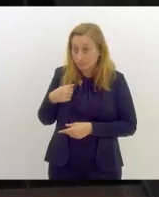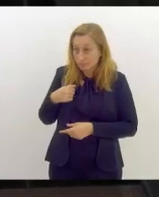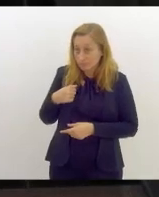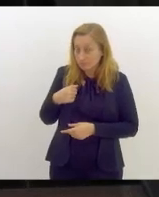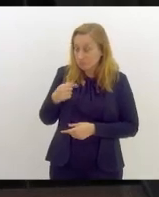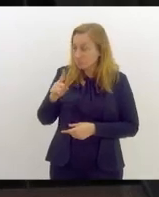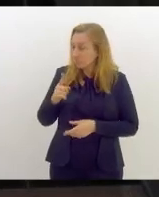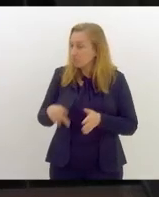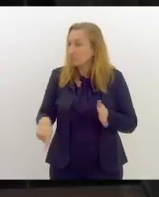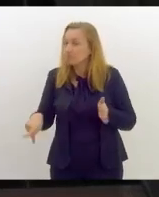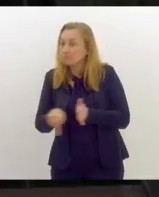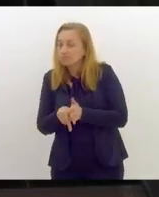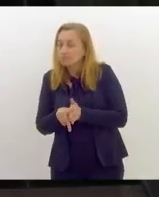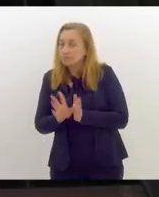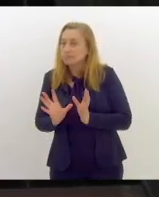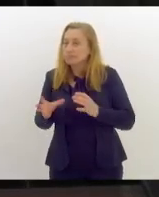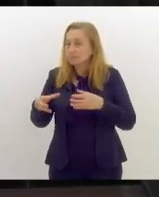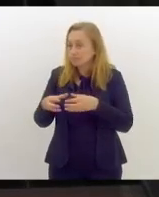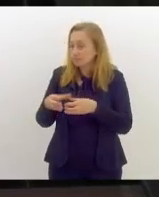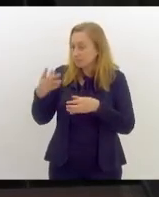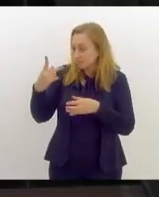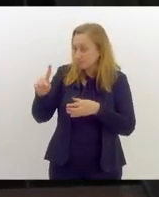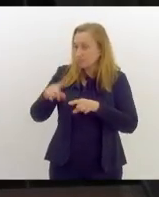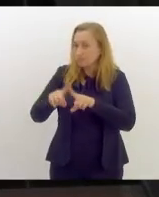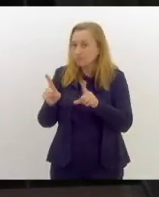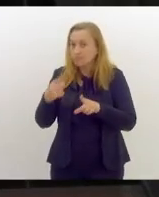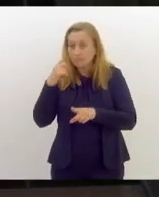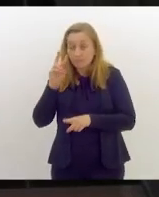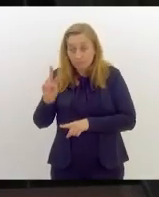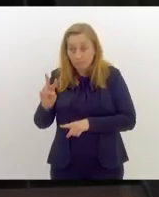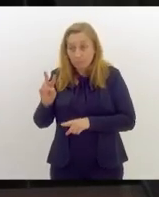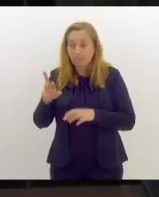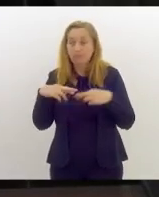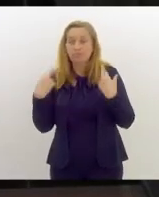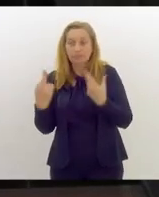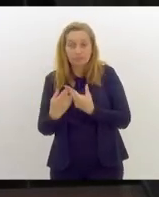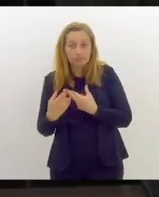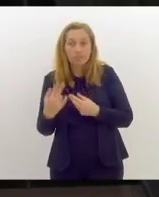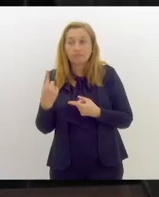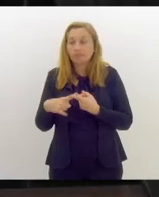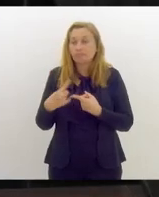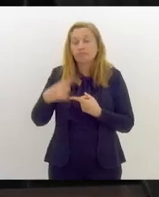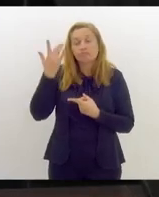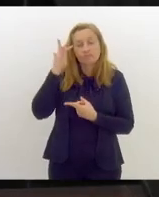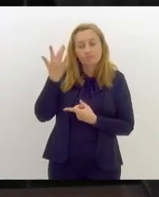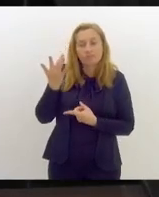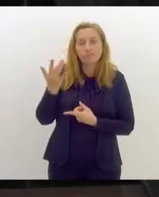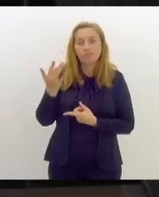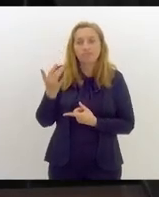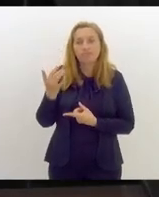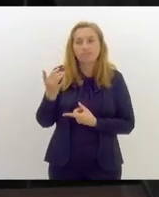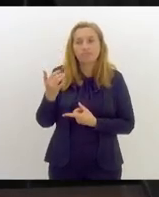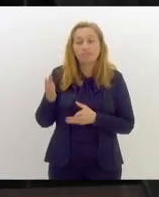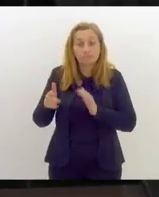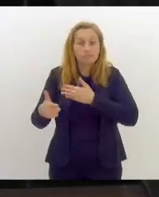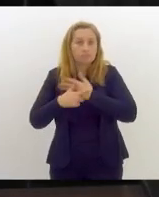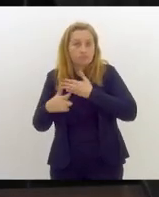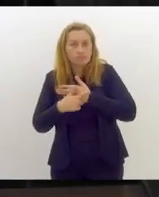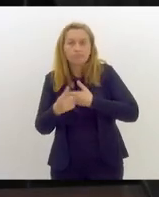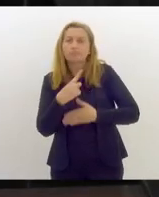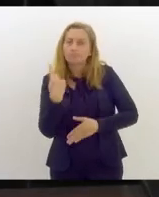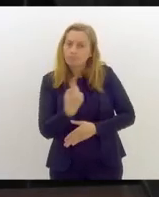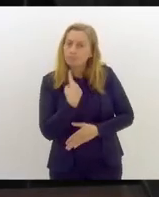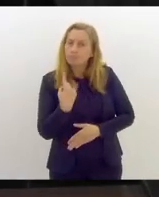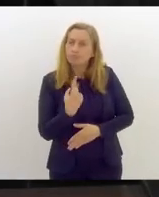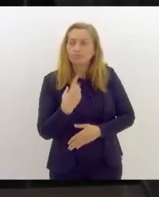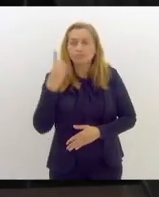sendo integrante da sua comissão estarei assistindo essa audiência porque acho de uma forma que acho que é o papel nosso do